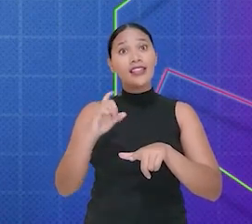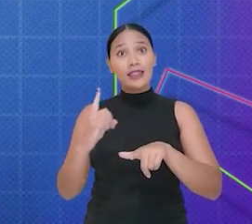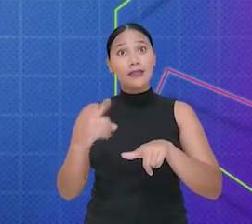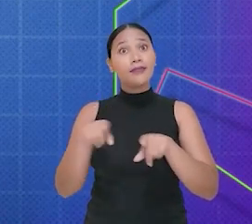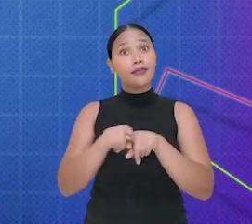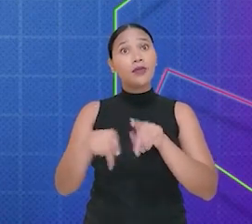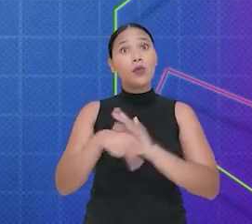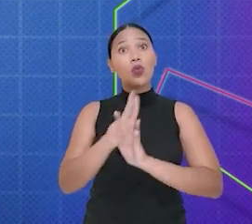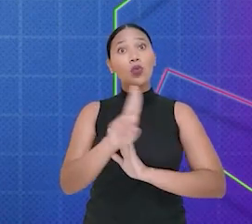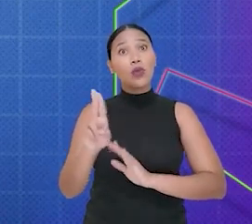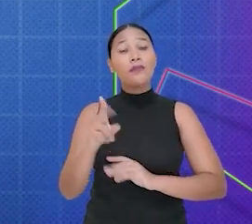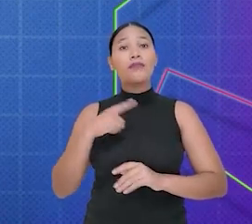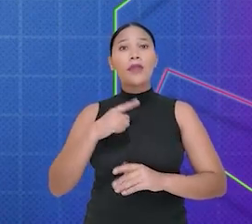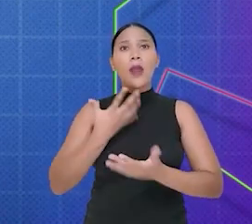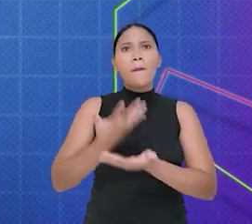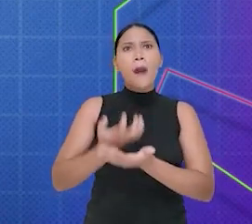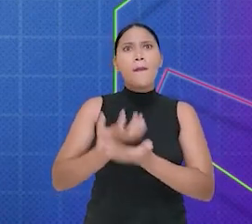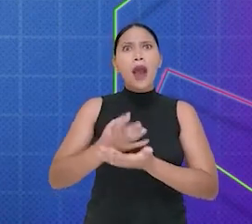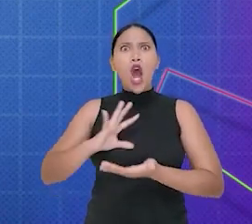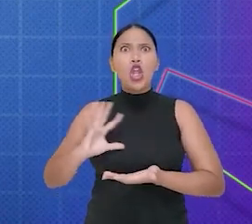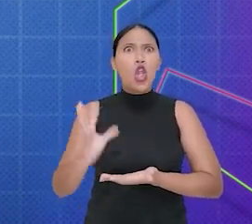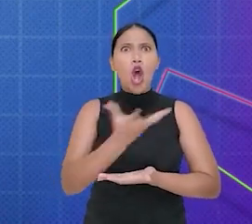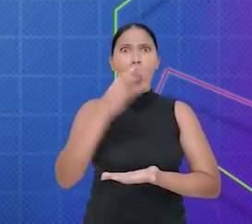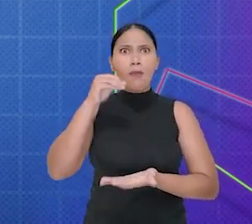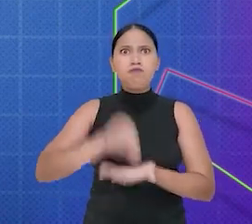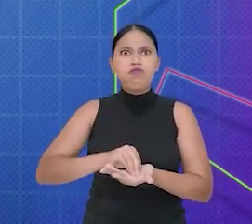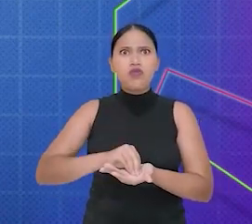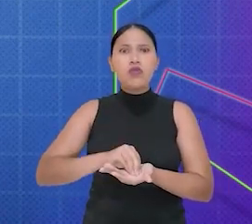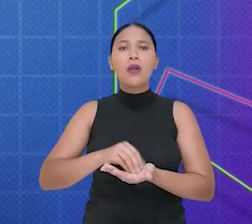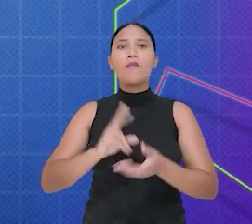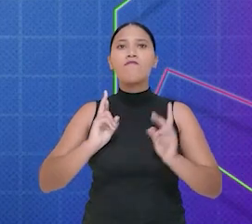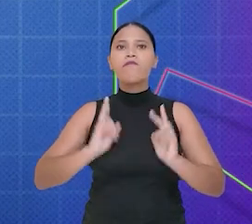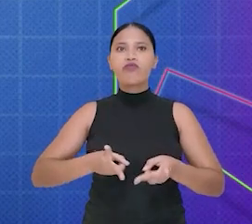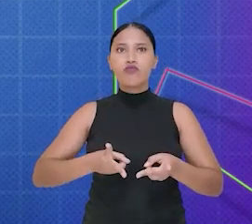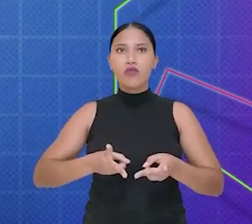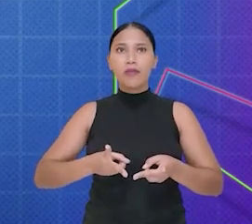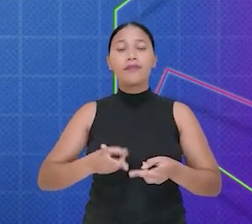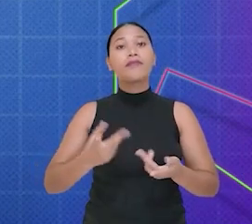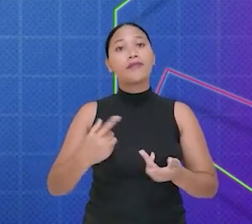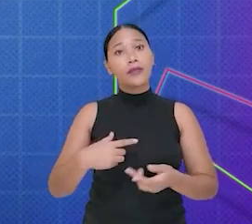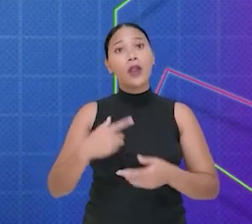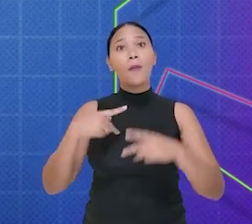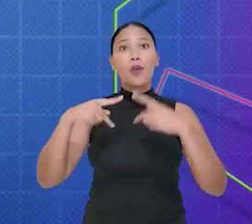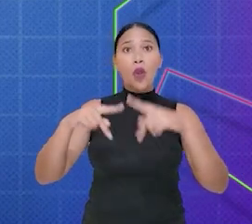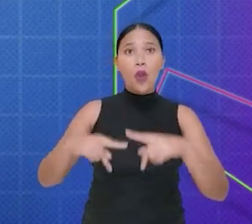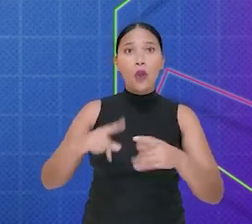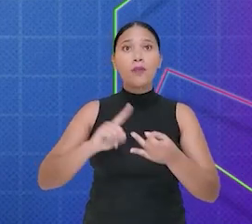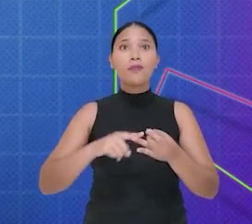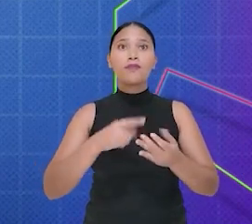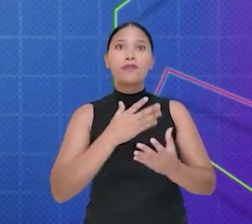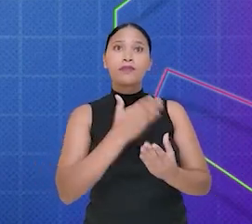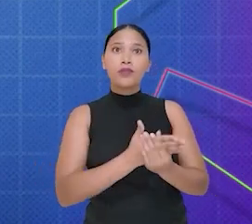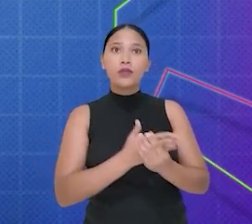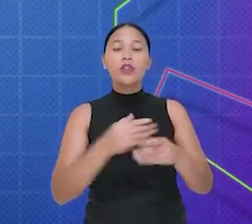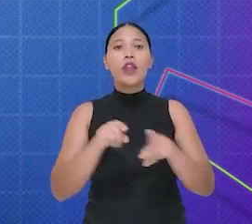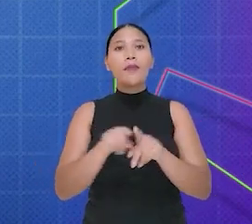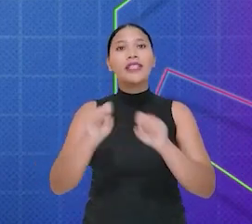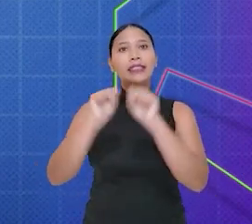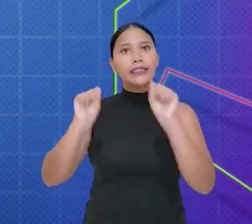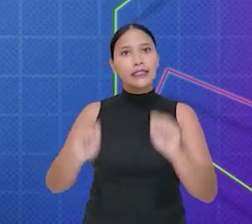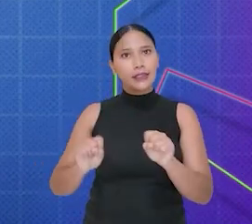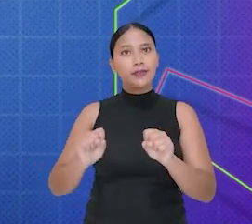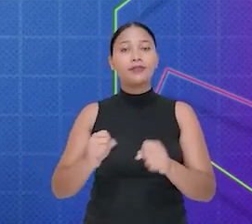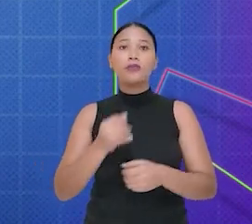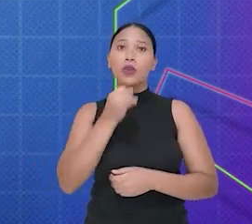ou SSD, é responsável por armazenar todos os dados do computador de forma permanente, incluindo programas, arquivos